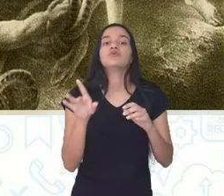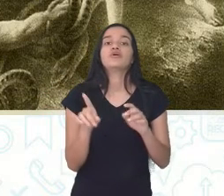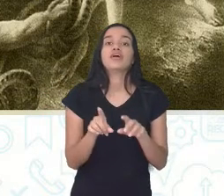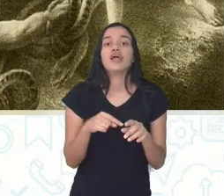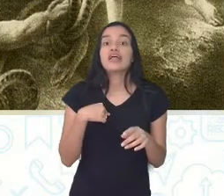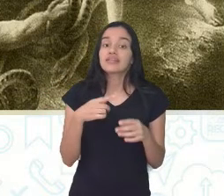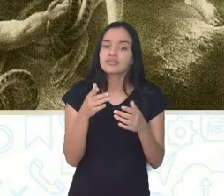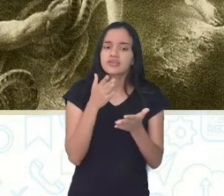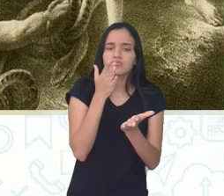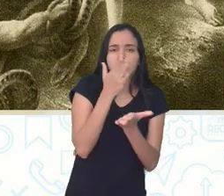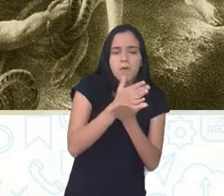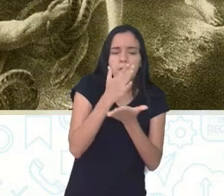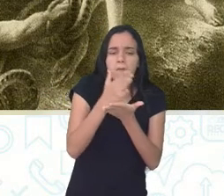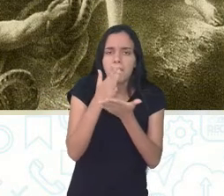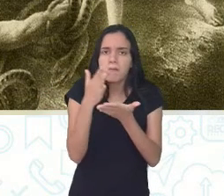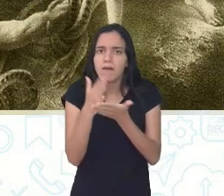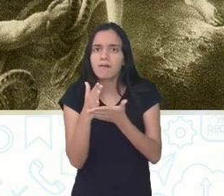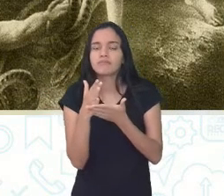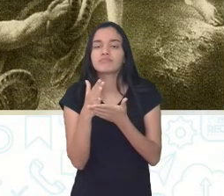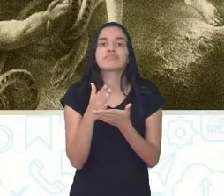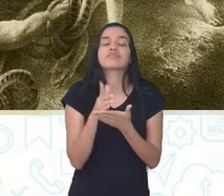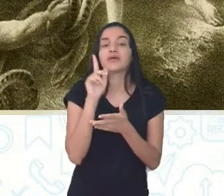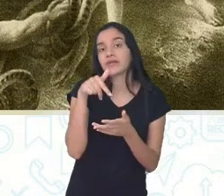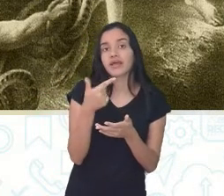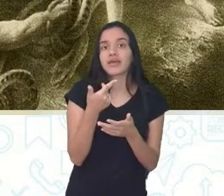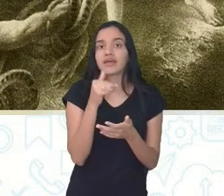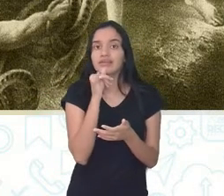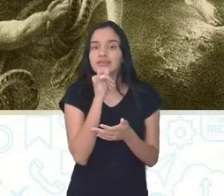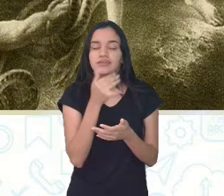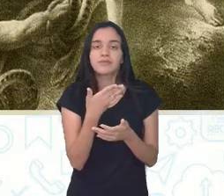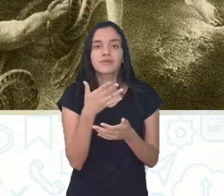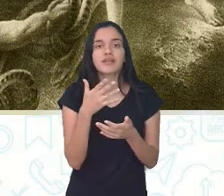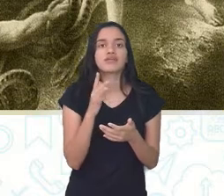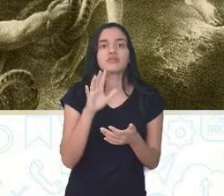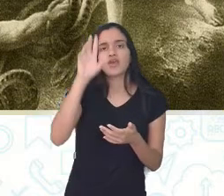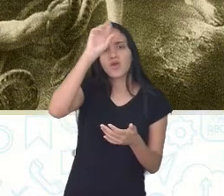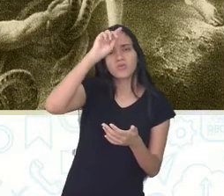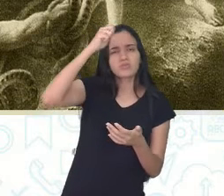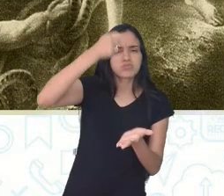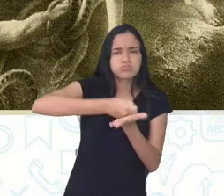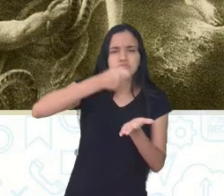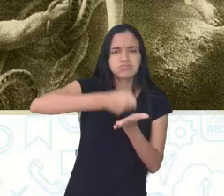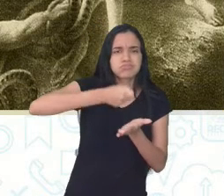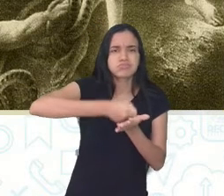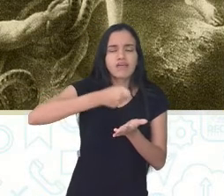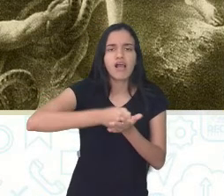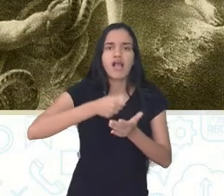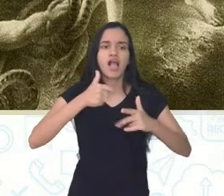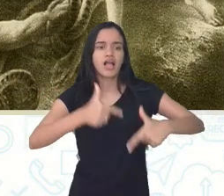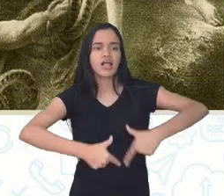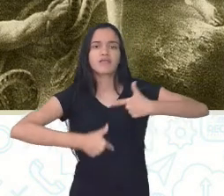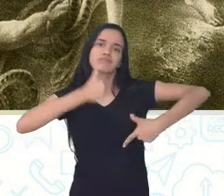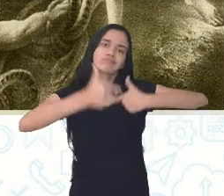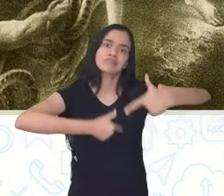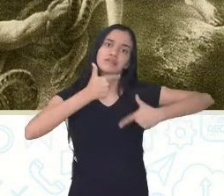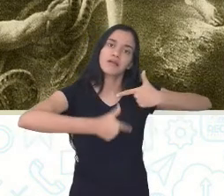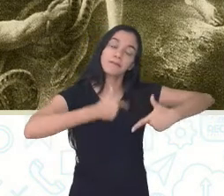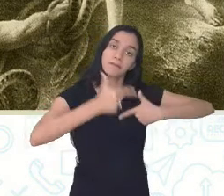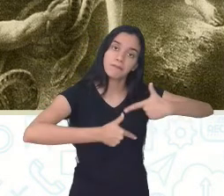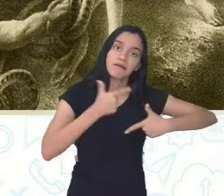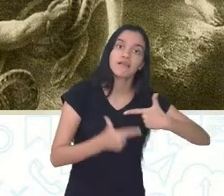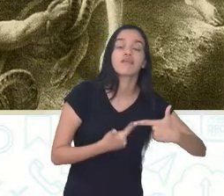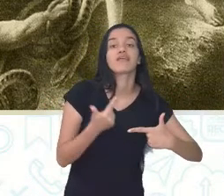né, que divide os poderes, né, justamente para não ter abuso de poder. né? Eles trabalharem